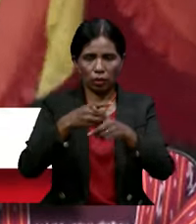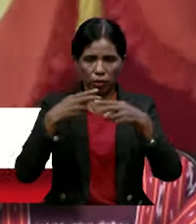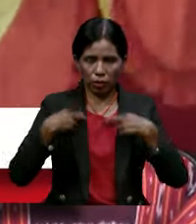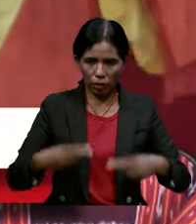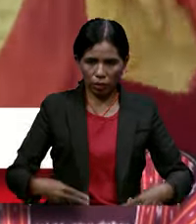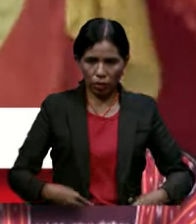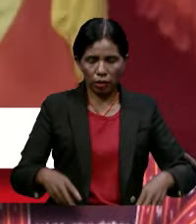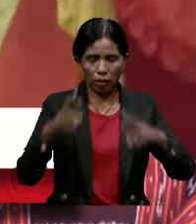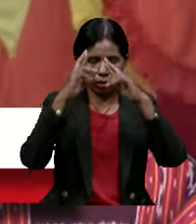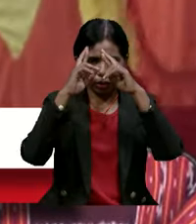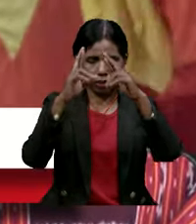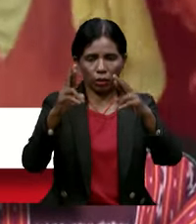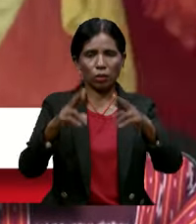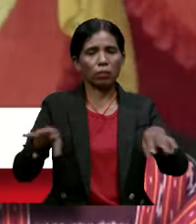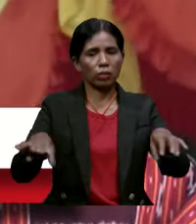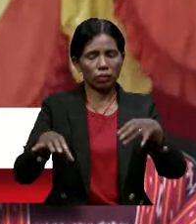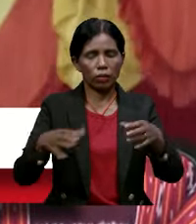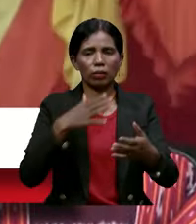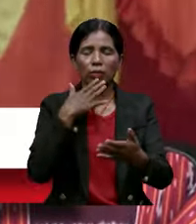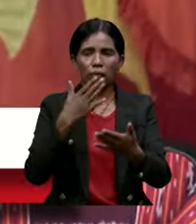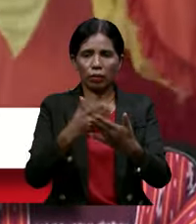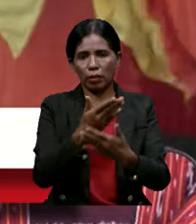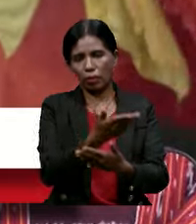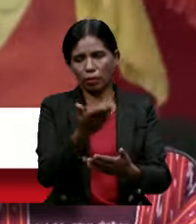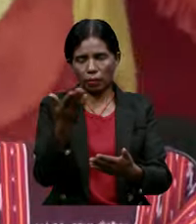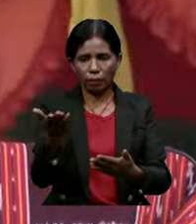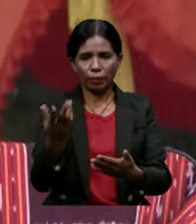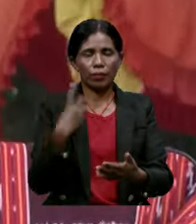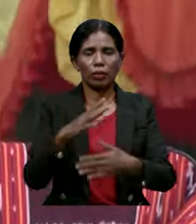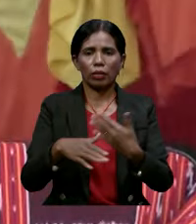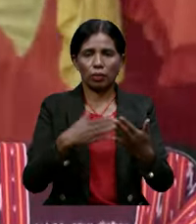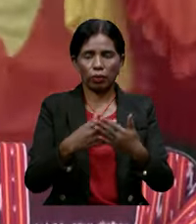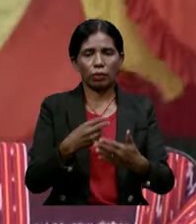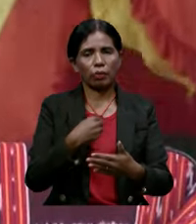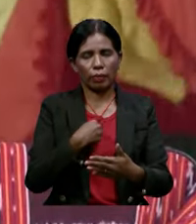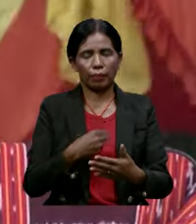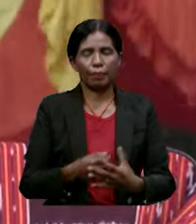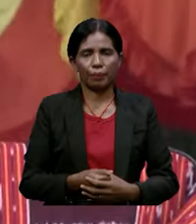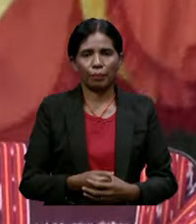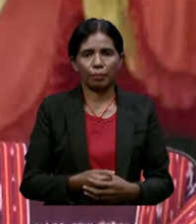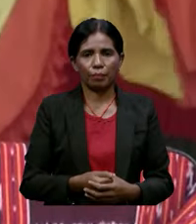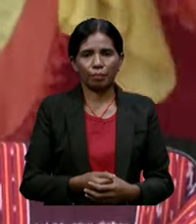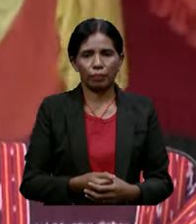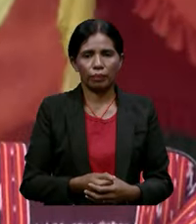para ética profissional na bem e união e toda a união.